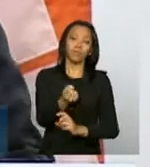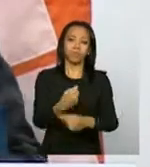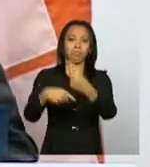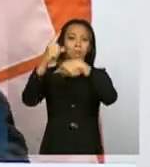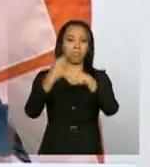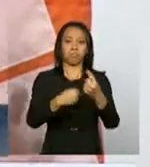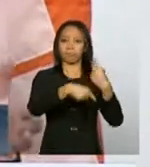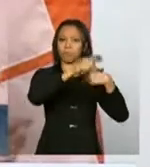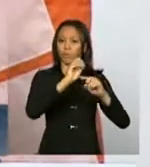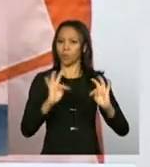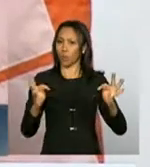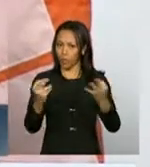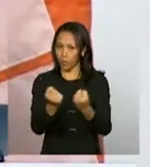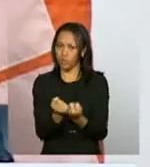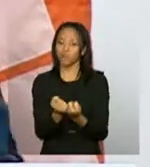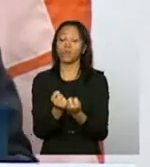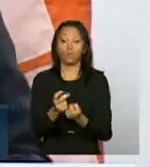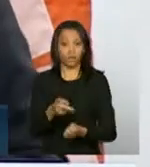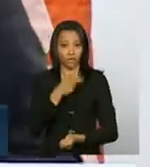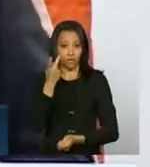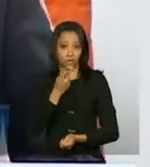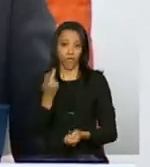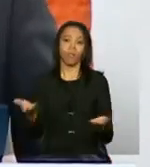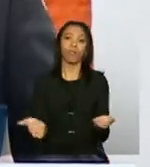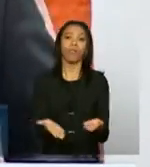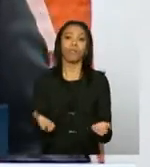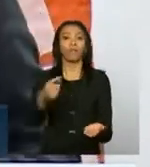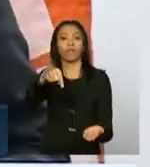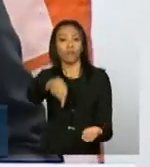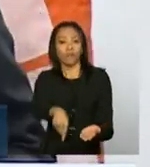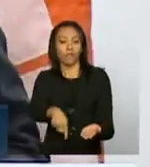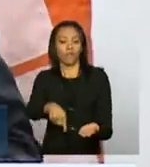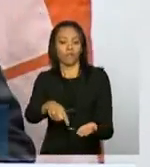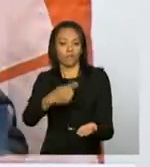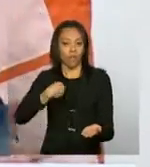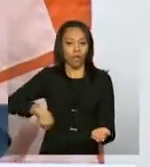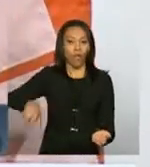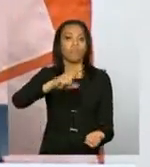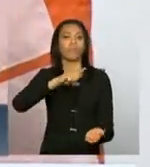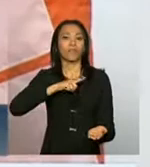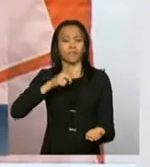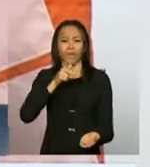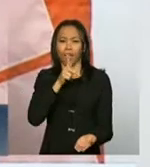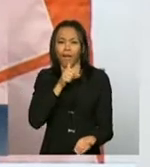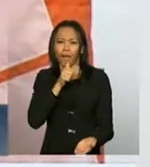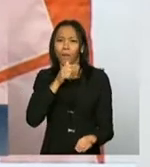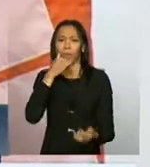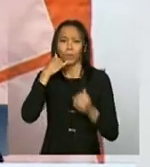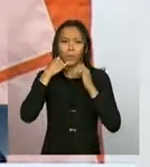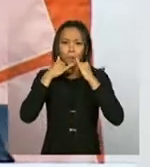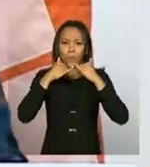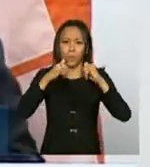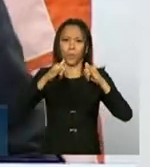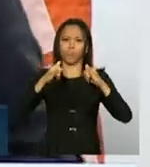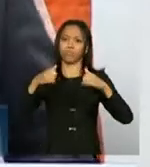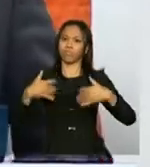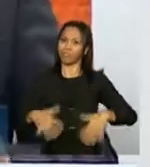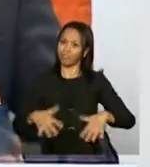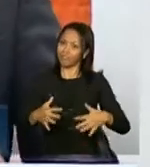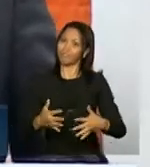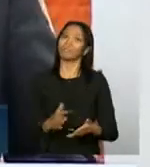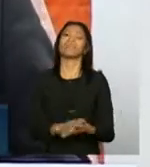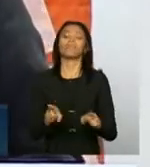E quero dizer nesta oportunidade que aqui nós temos água e energia farta. Temos uma mão de